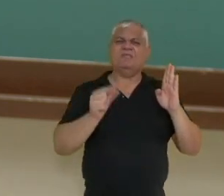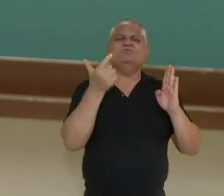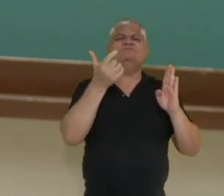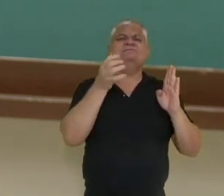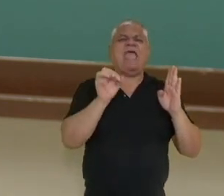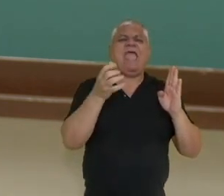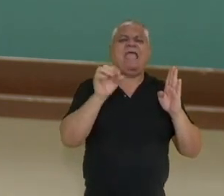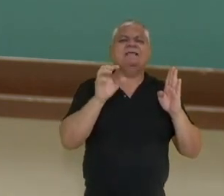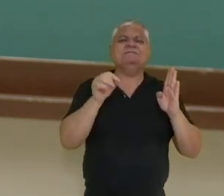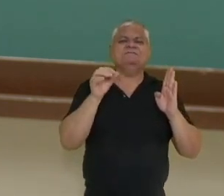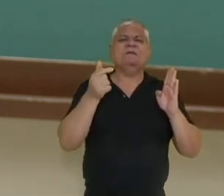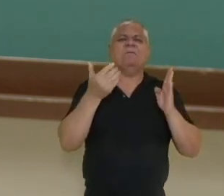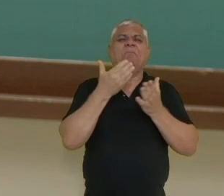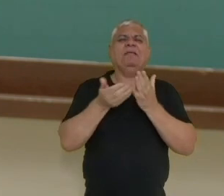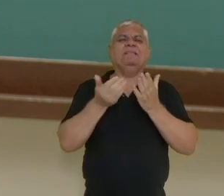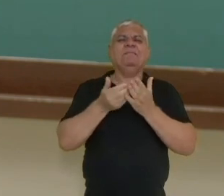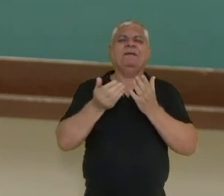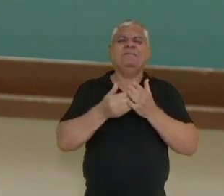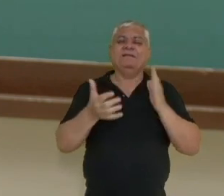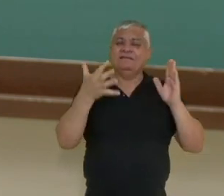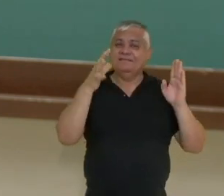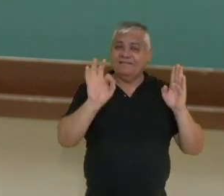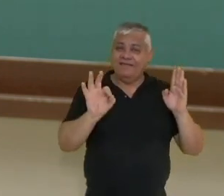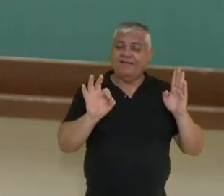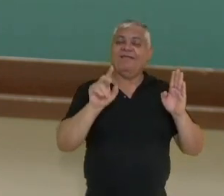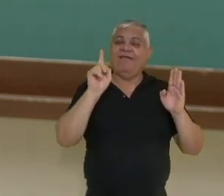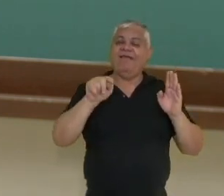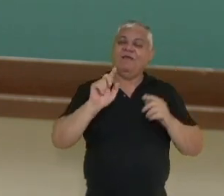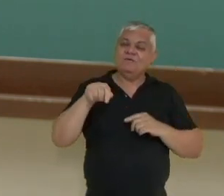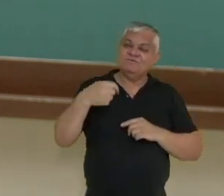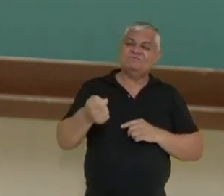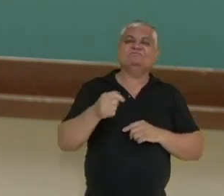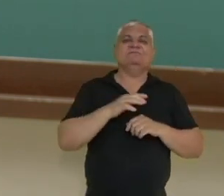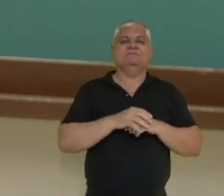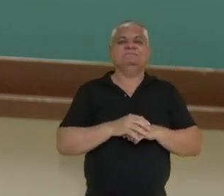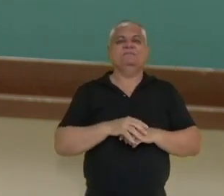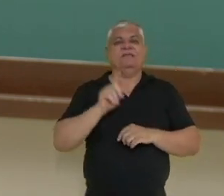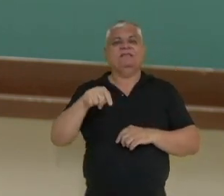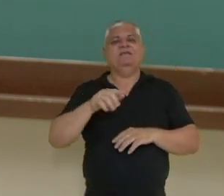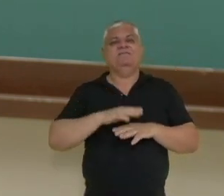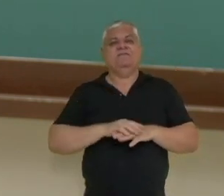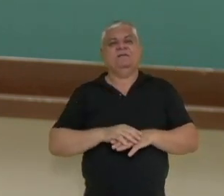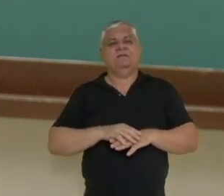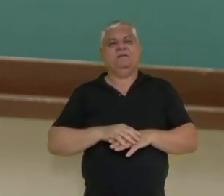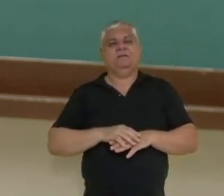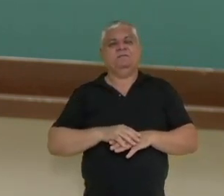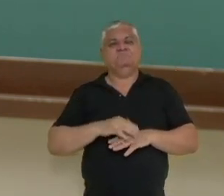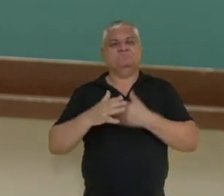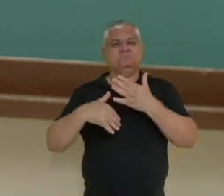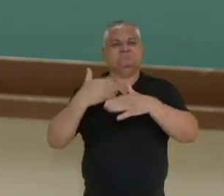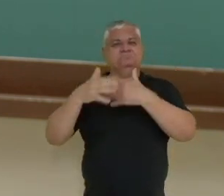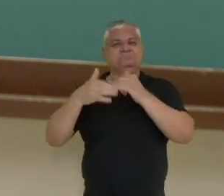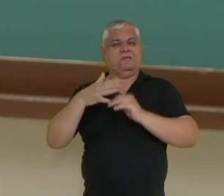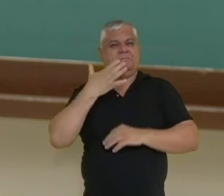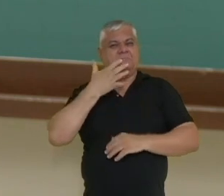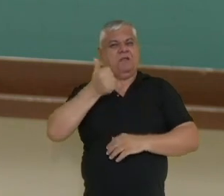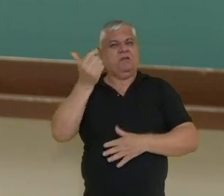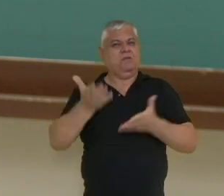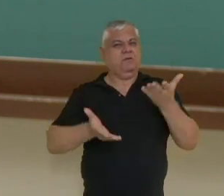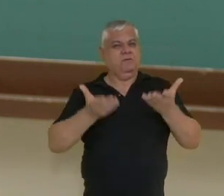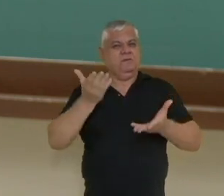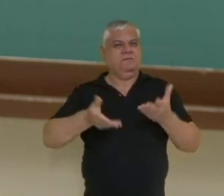uma menor variação aqui na amplitude, eu digo que essa dupla teve o desempenho mais